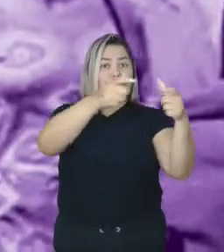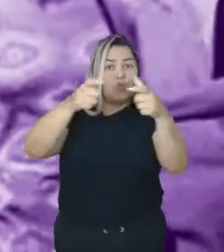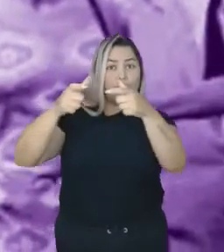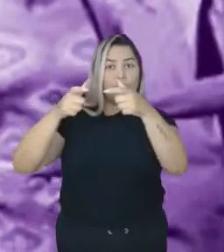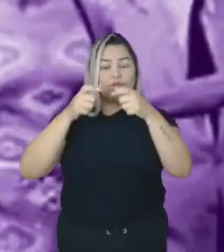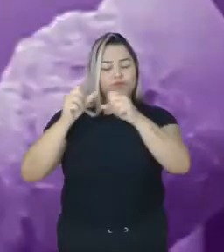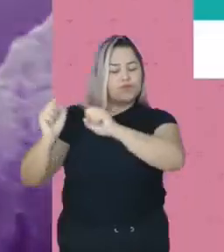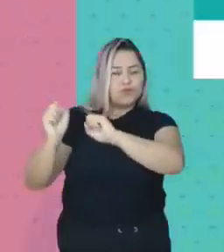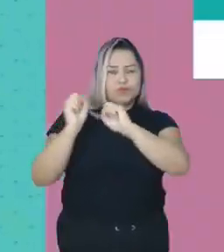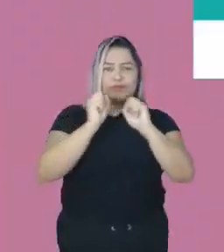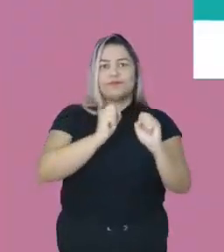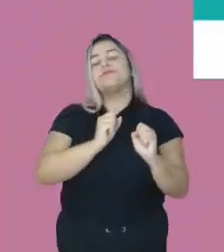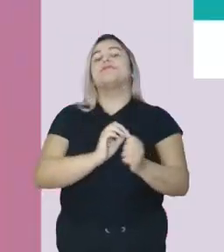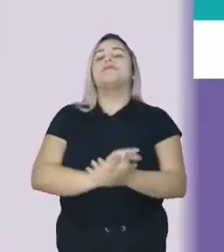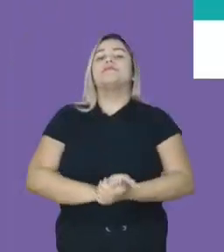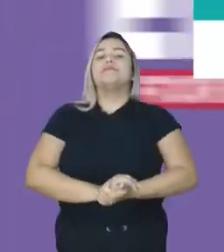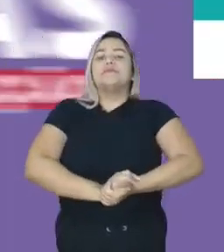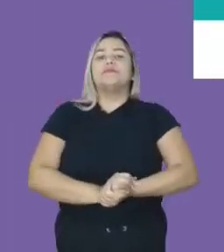de poder.